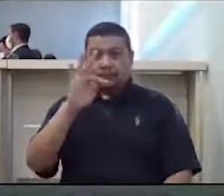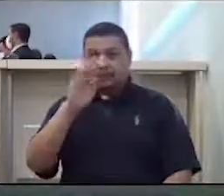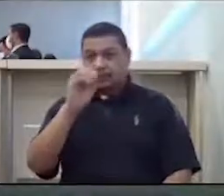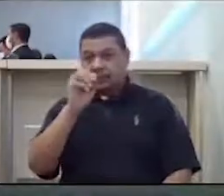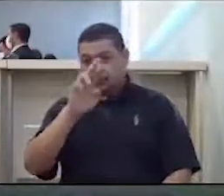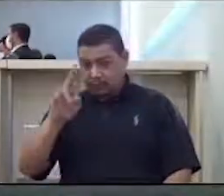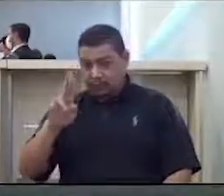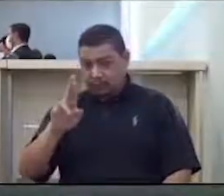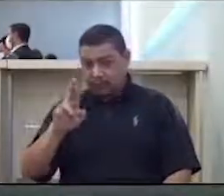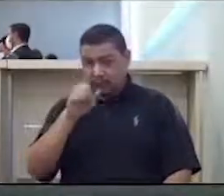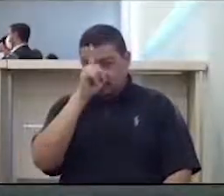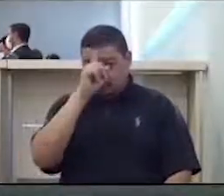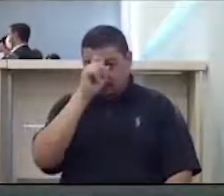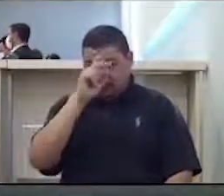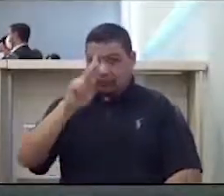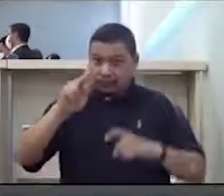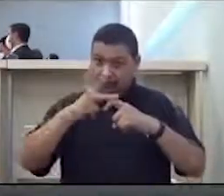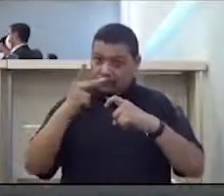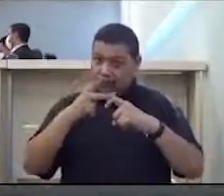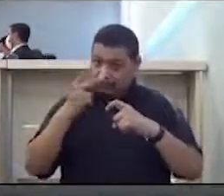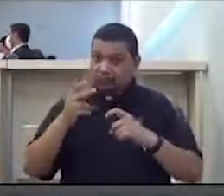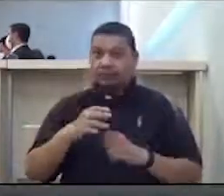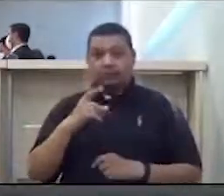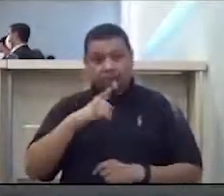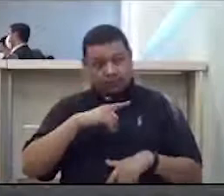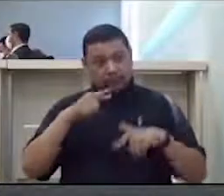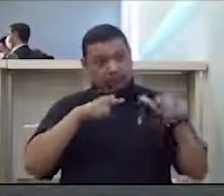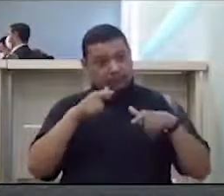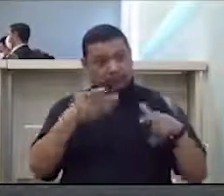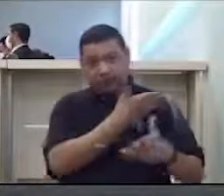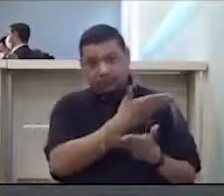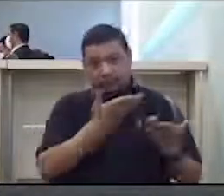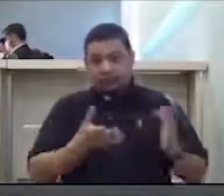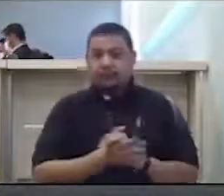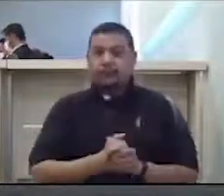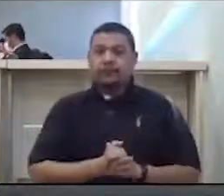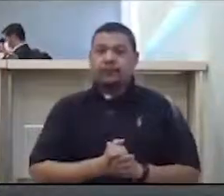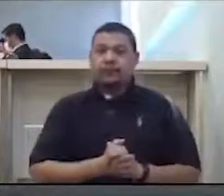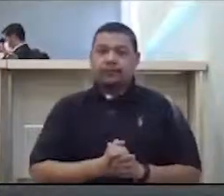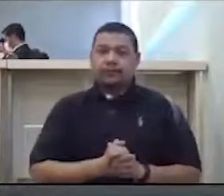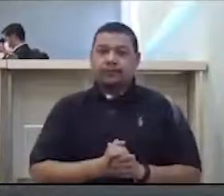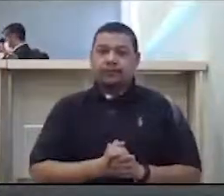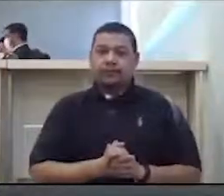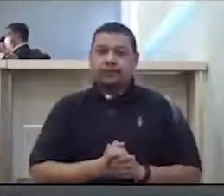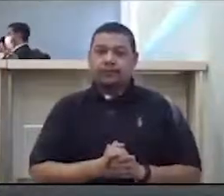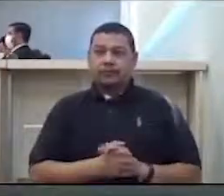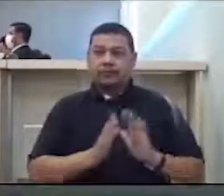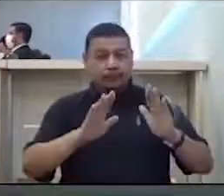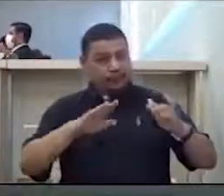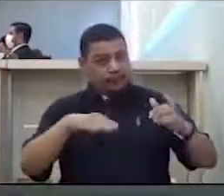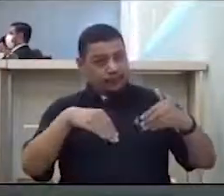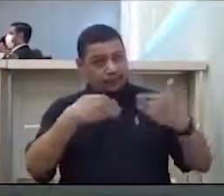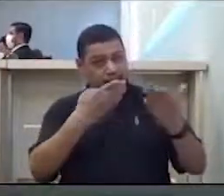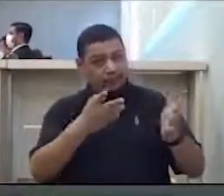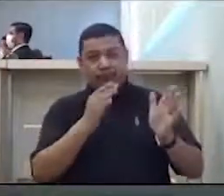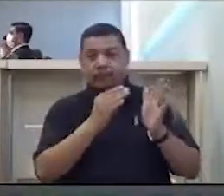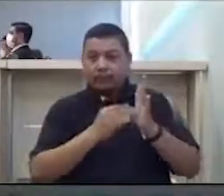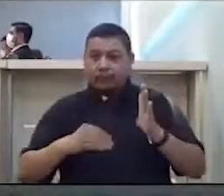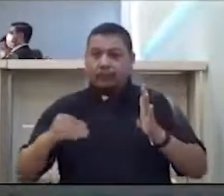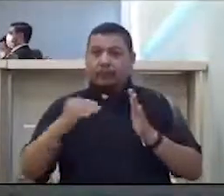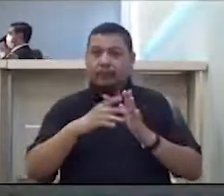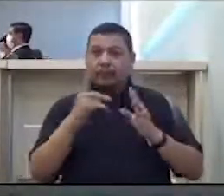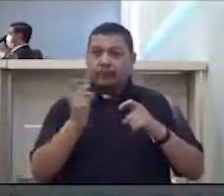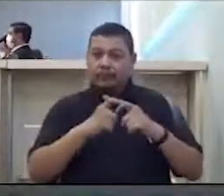Hospital Euro, atuando por ali. Deixo também a saudação a todos os médicos do município